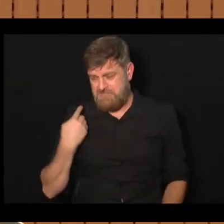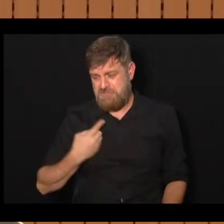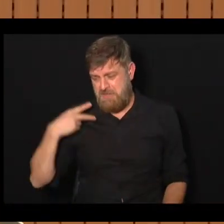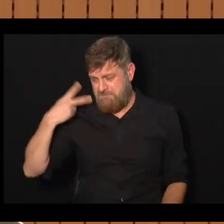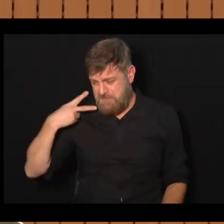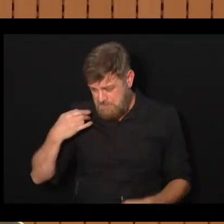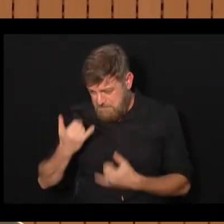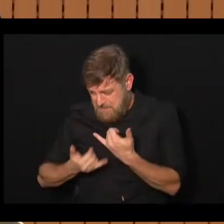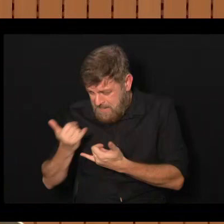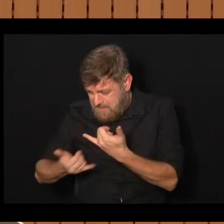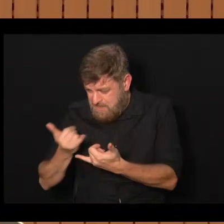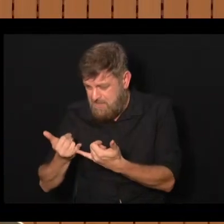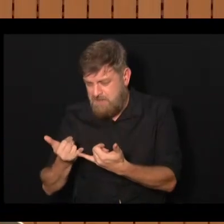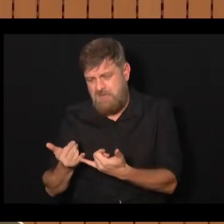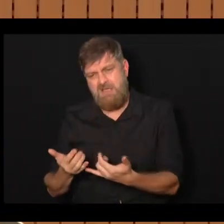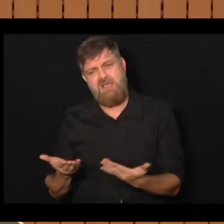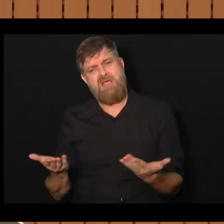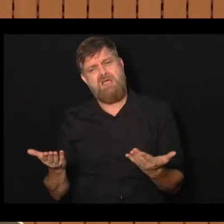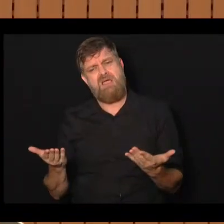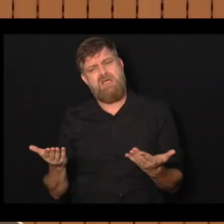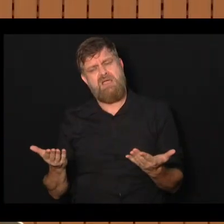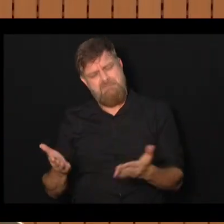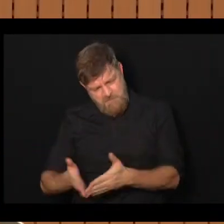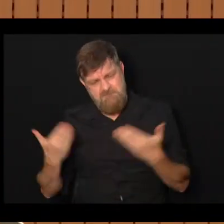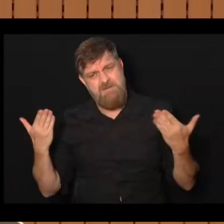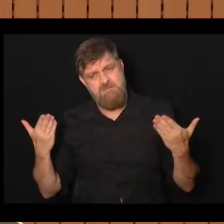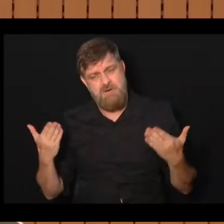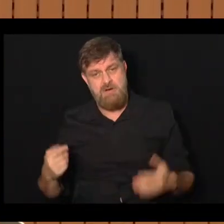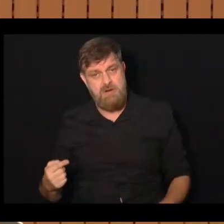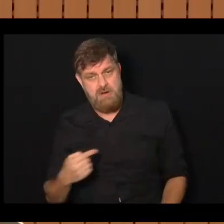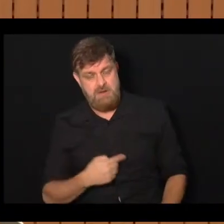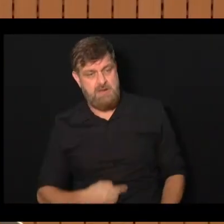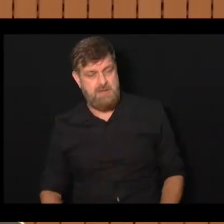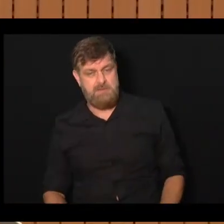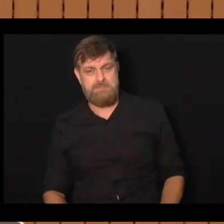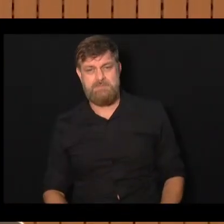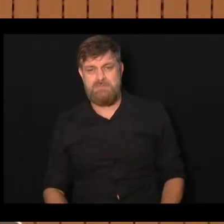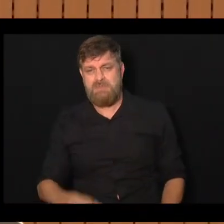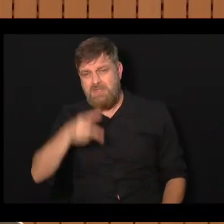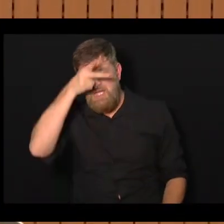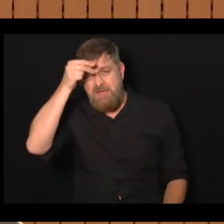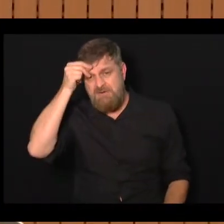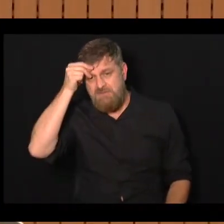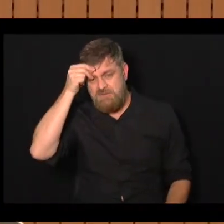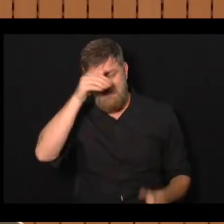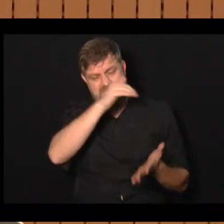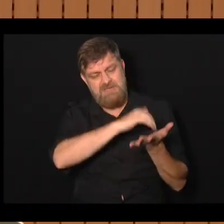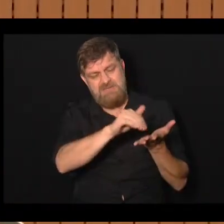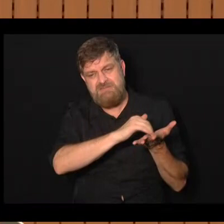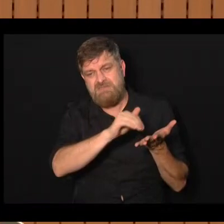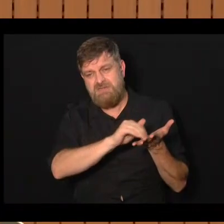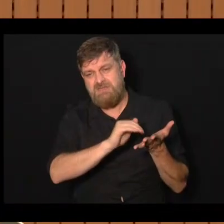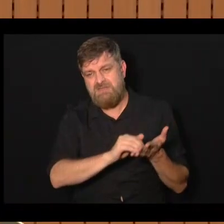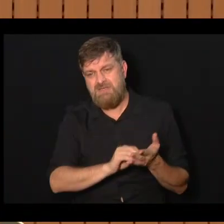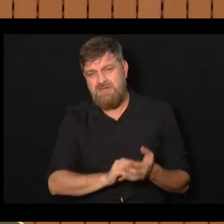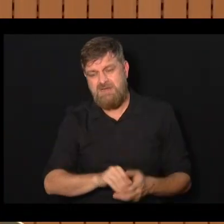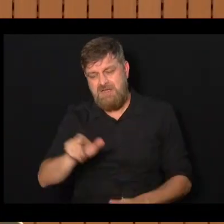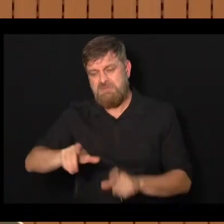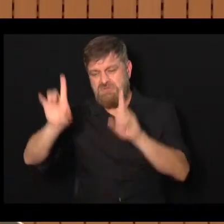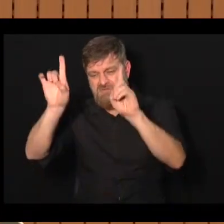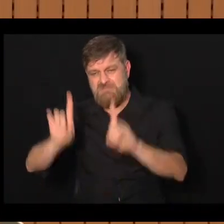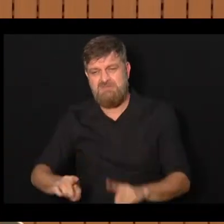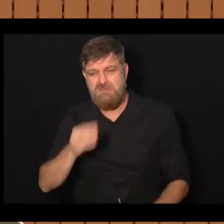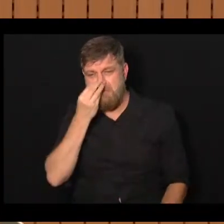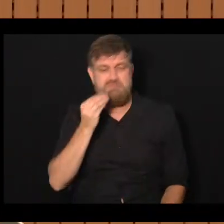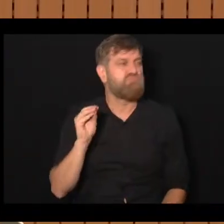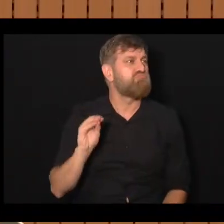vereador quando o quarto andar e o seu secretariado não dá bola para as deficiências, para as